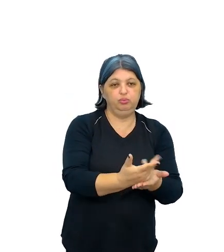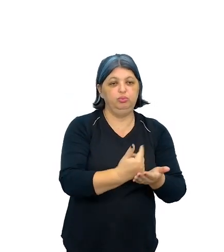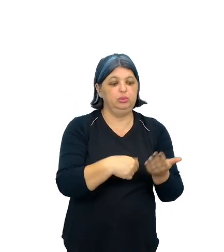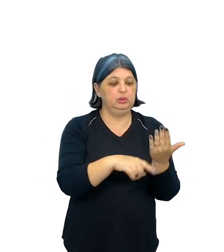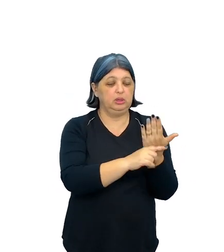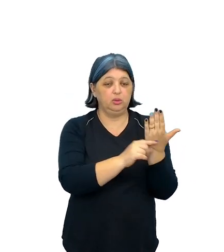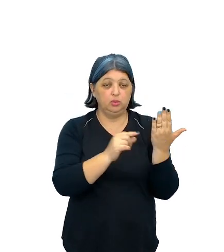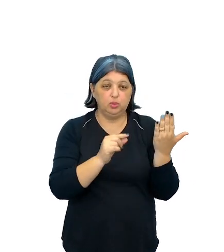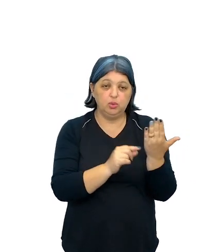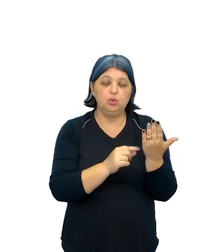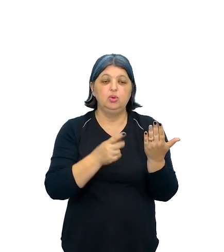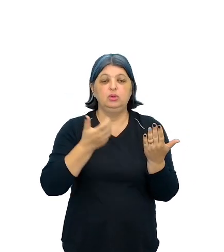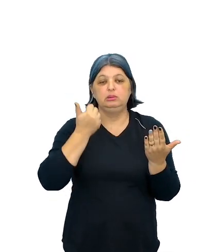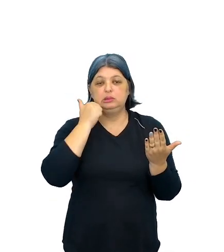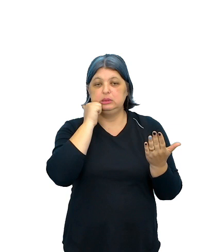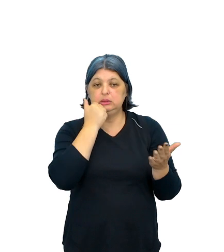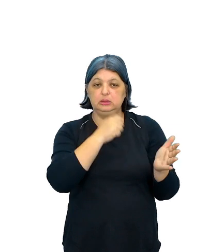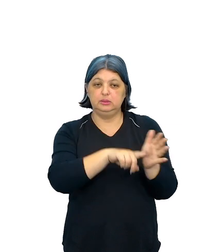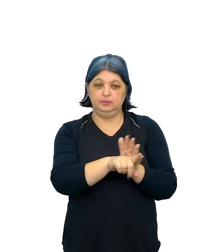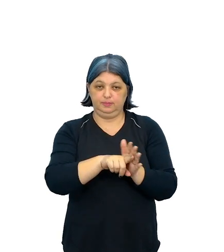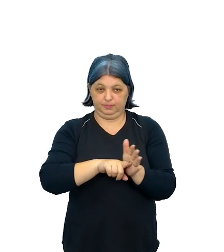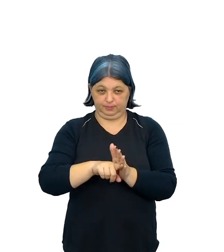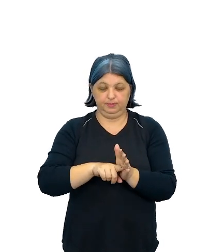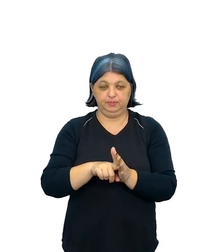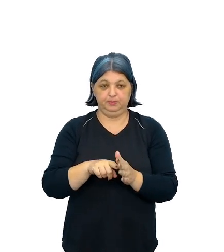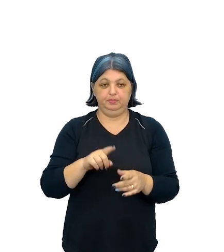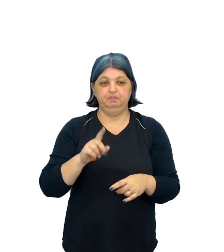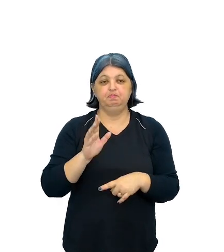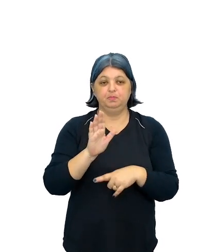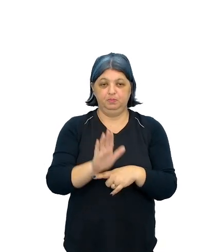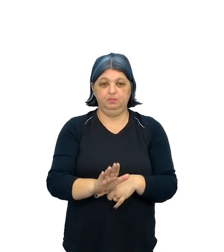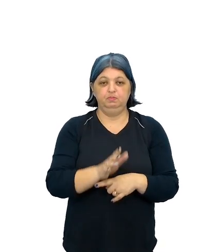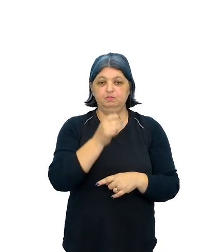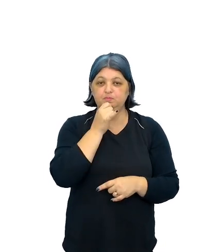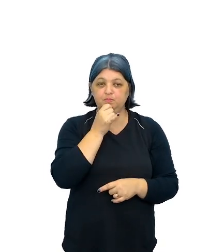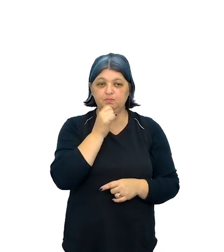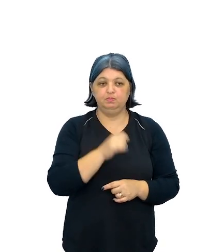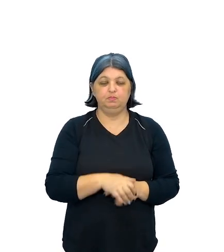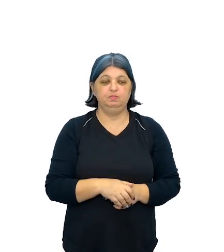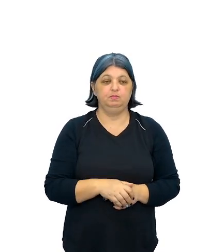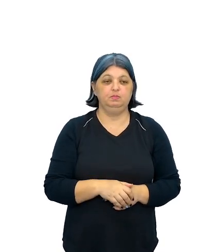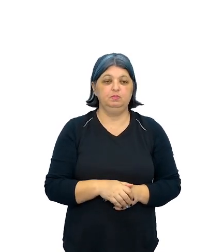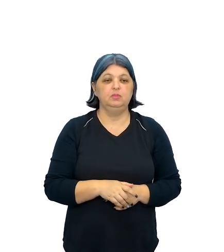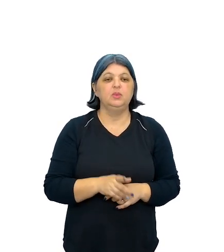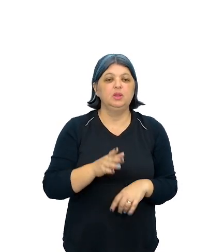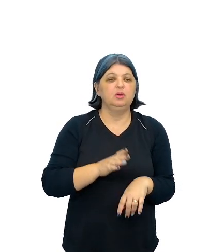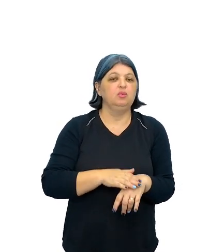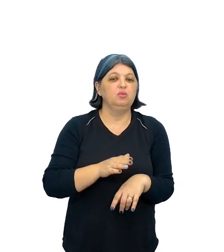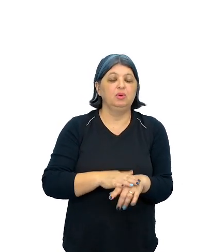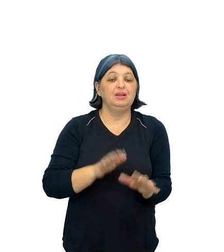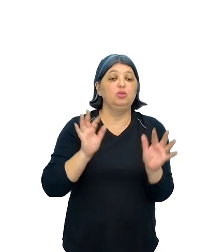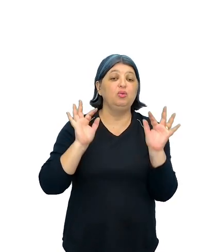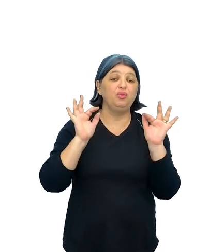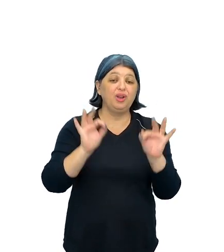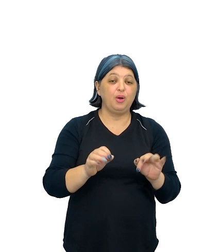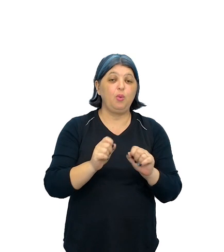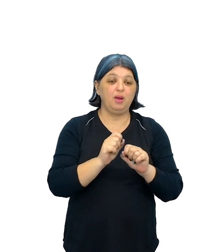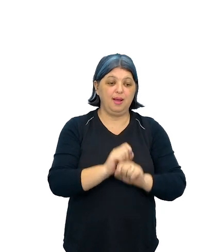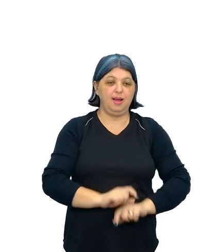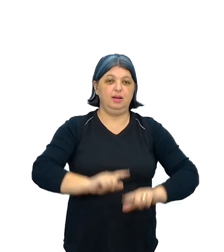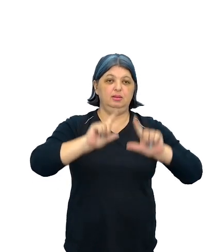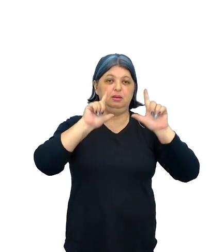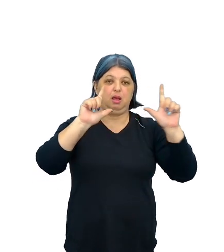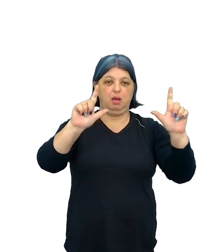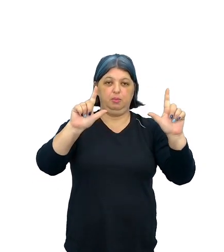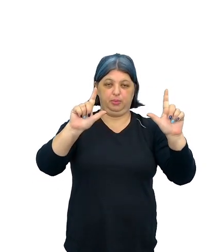de dados científicos, que vão contribuir, por exemplo, para que eles façam ao final um cartaz. E